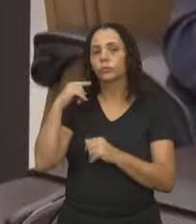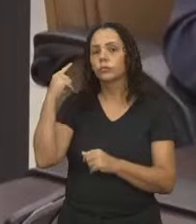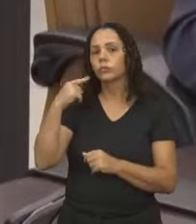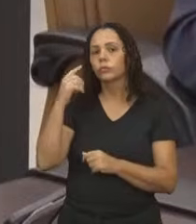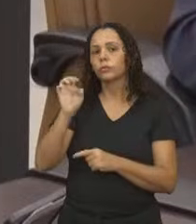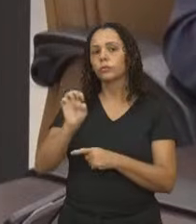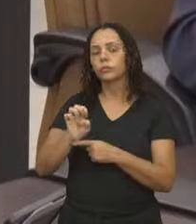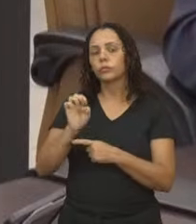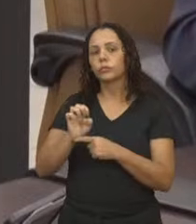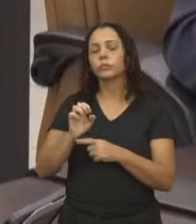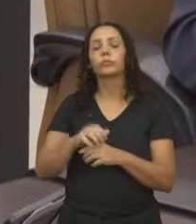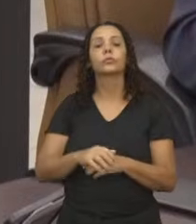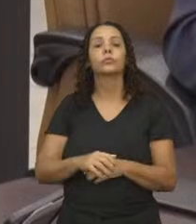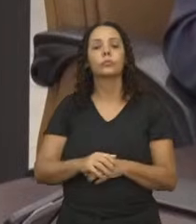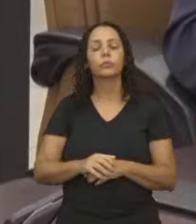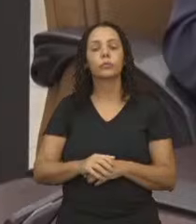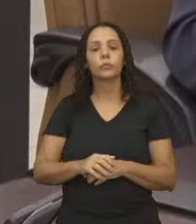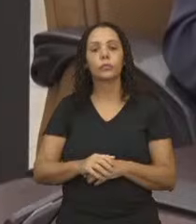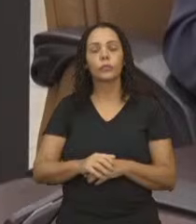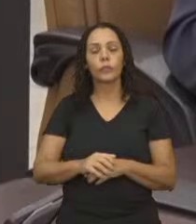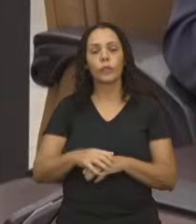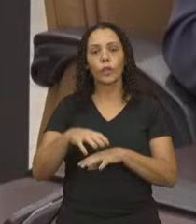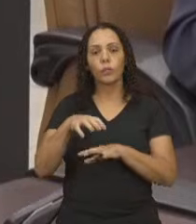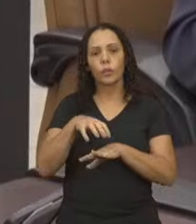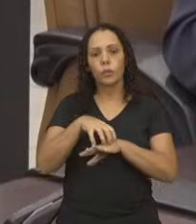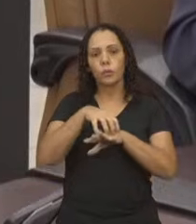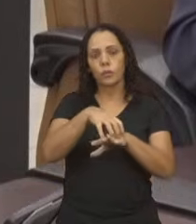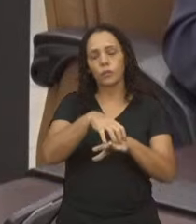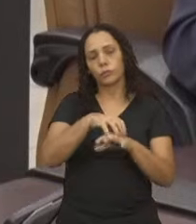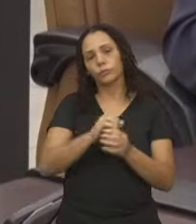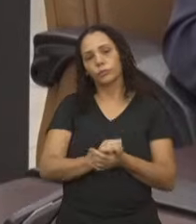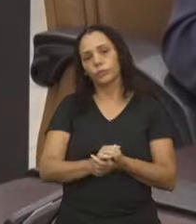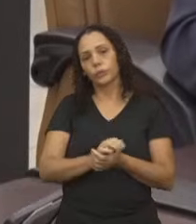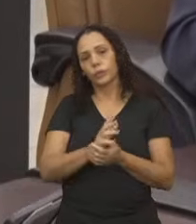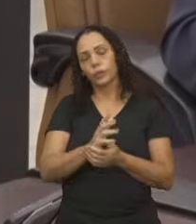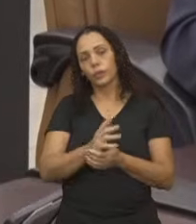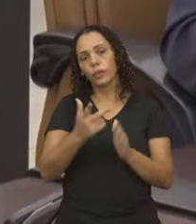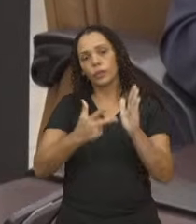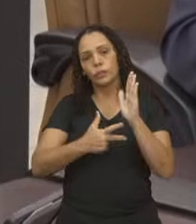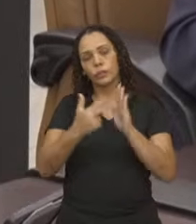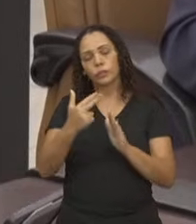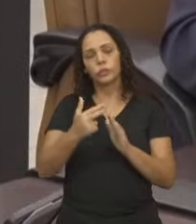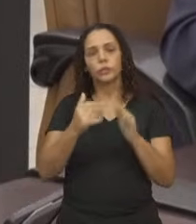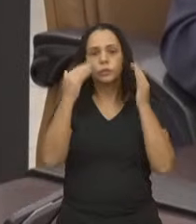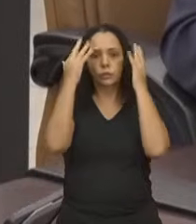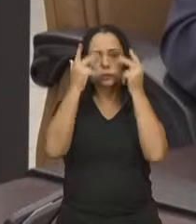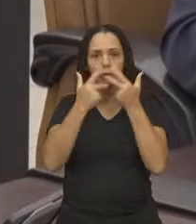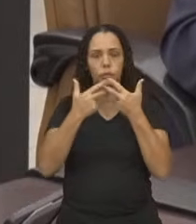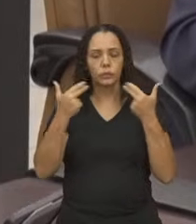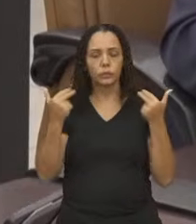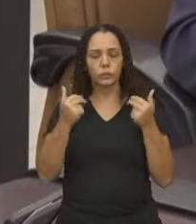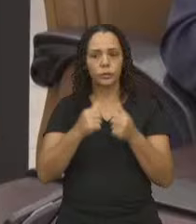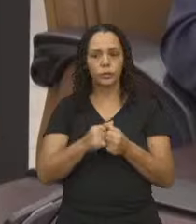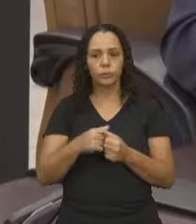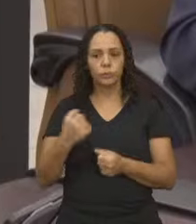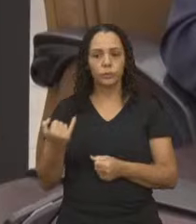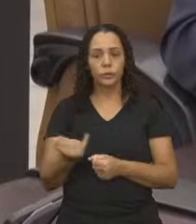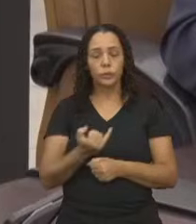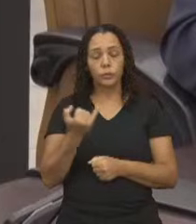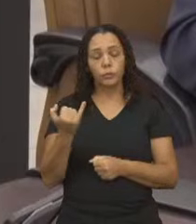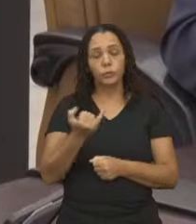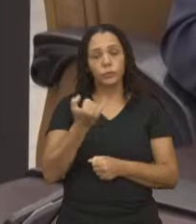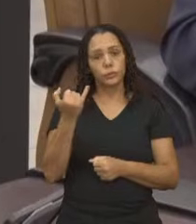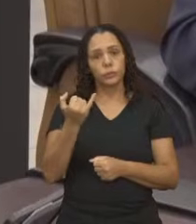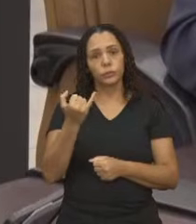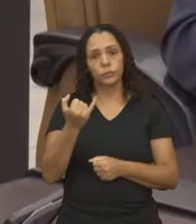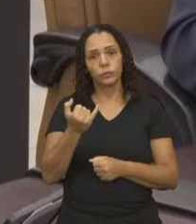a unidade móvel de castração desses animais, o Castra Móvel. É de grande importância. Algumas ONGs me procuraram a causa animal, para que a gente possa